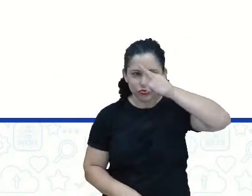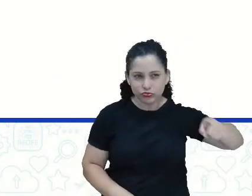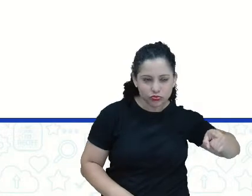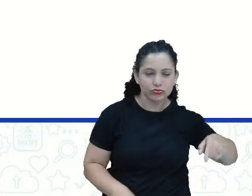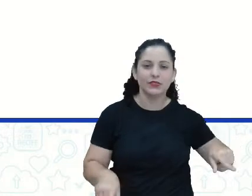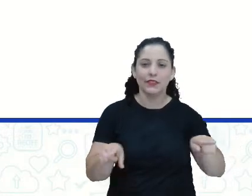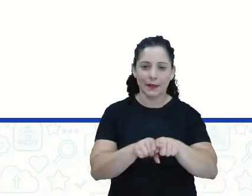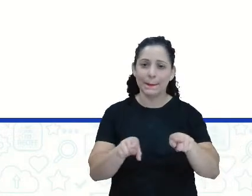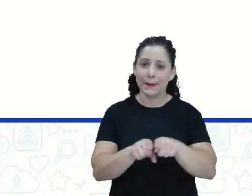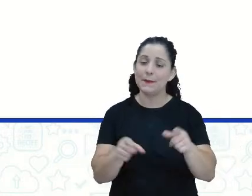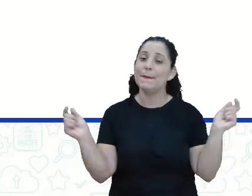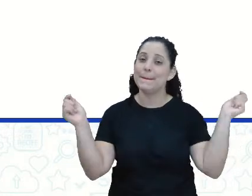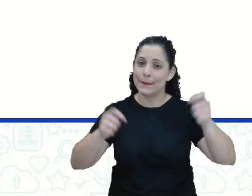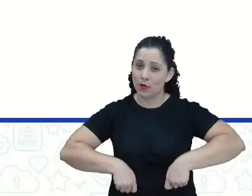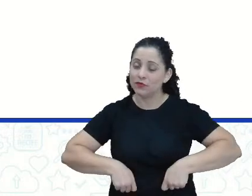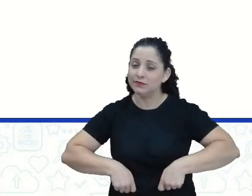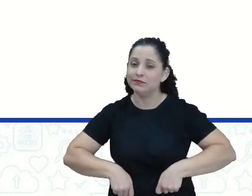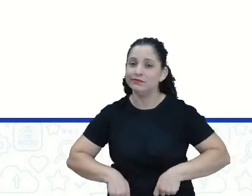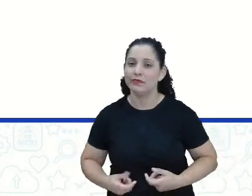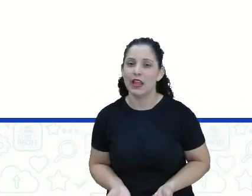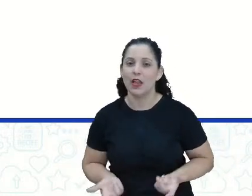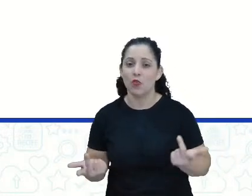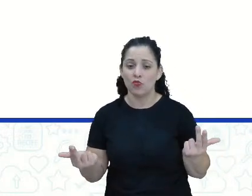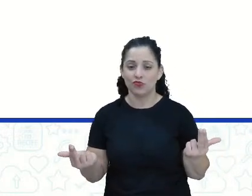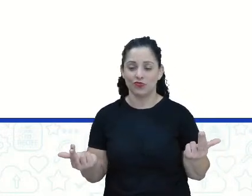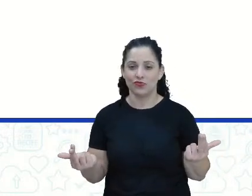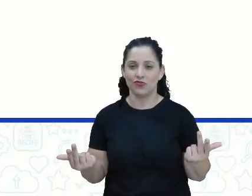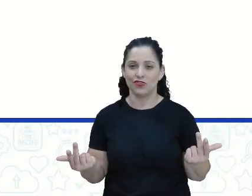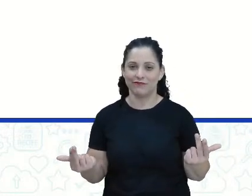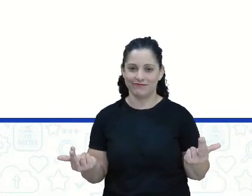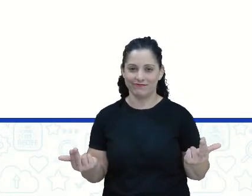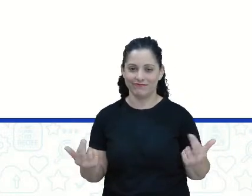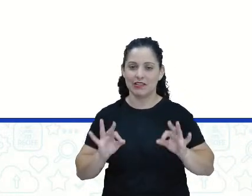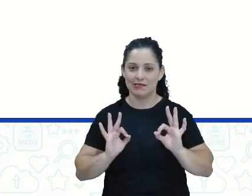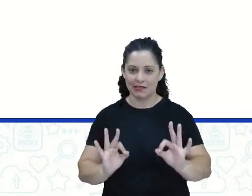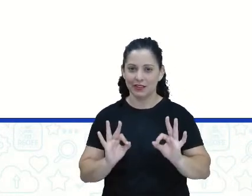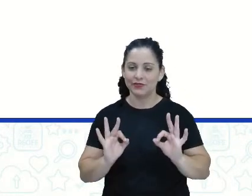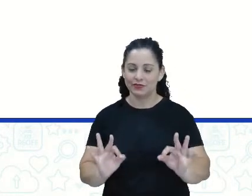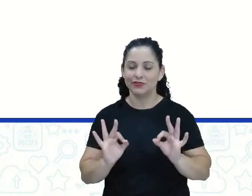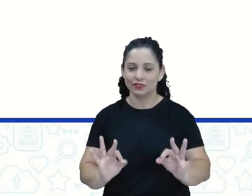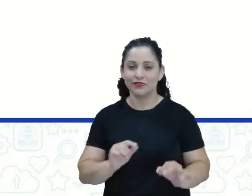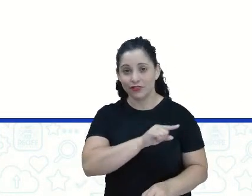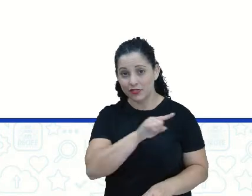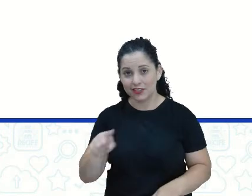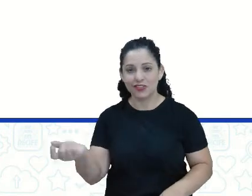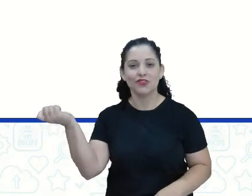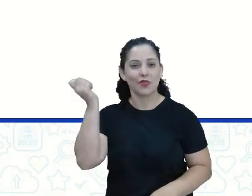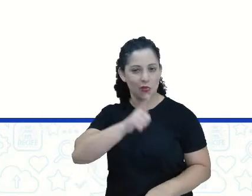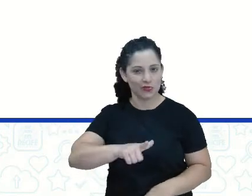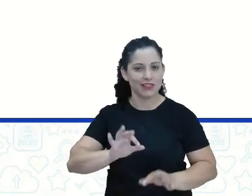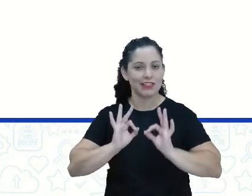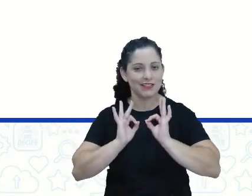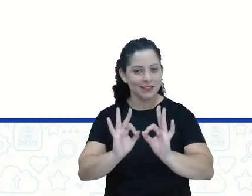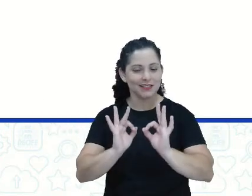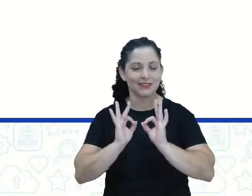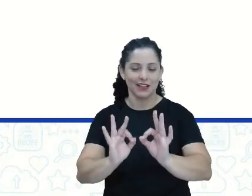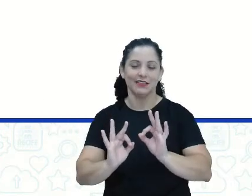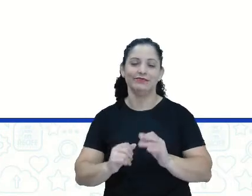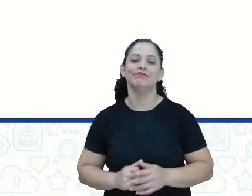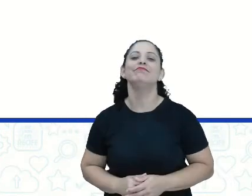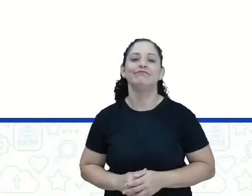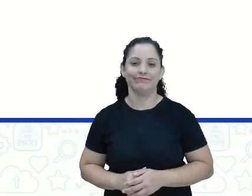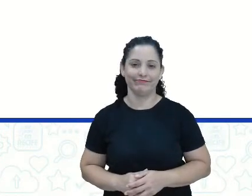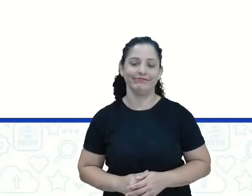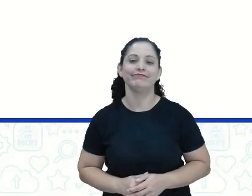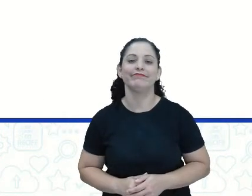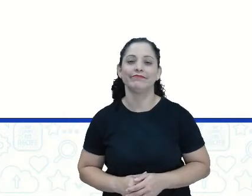também. Porque você sabe que eles, ambos vão estar corretos. Ambos vocês vão acertar em sua avaliação ou no